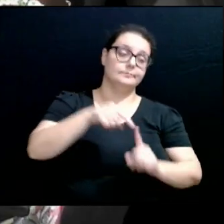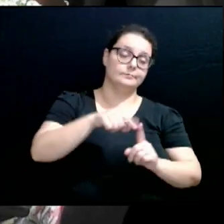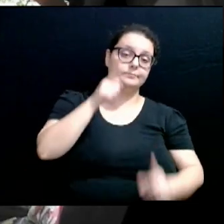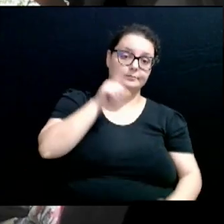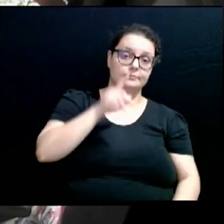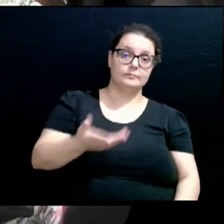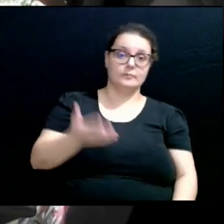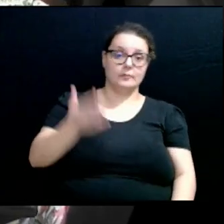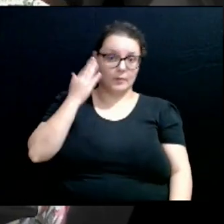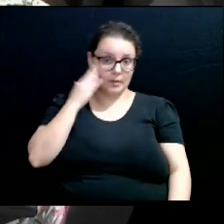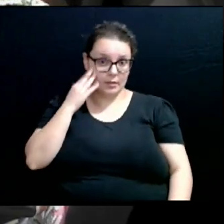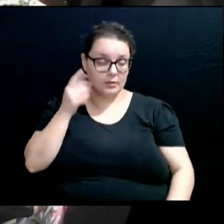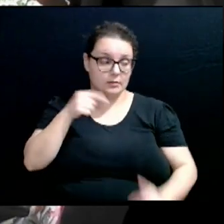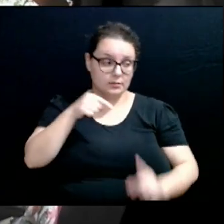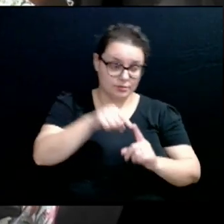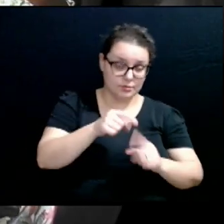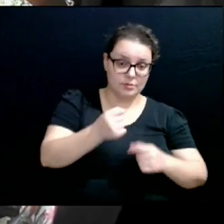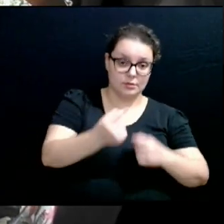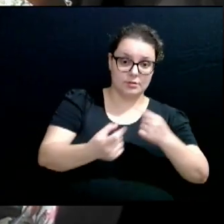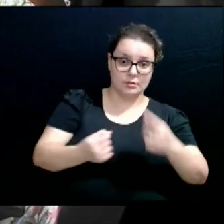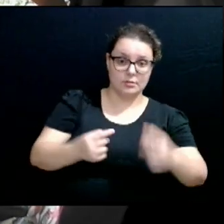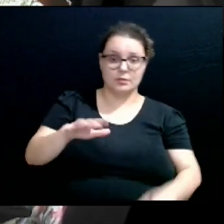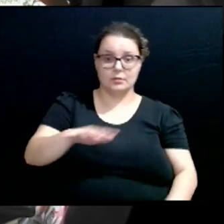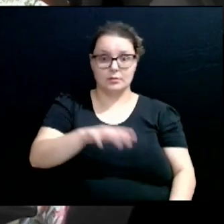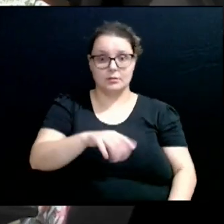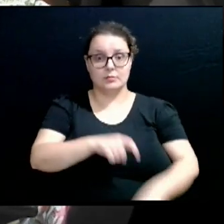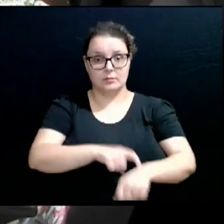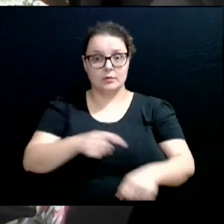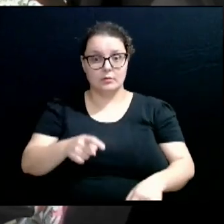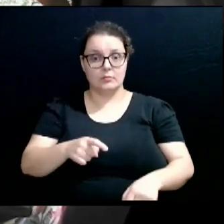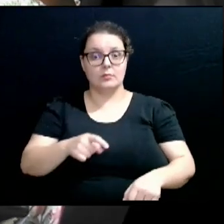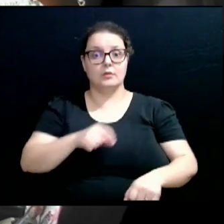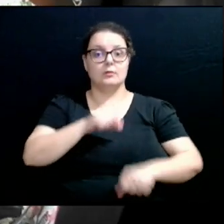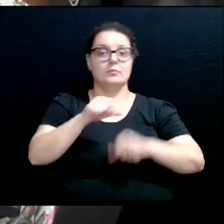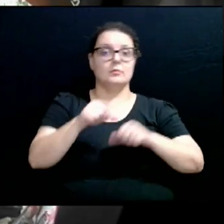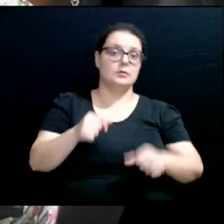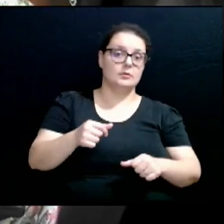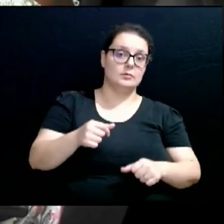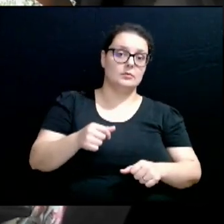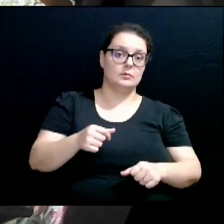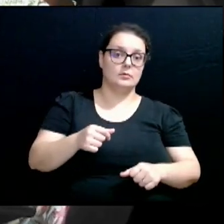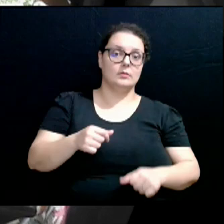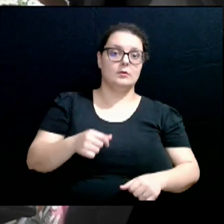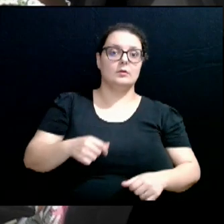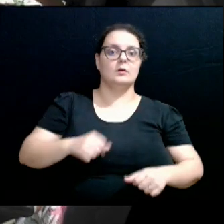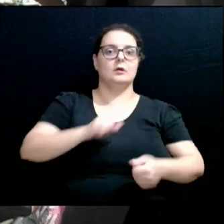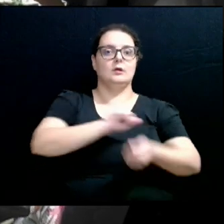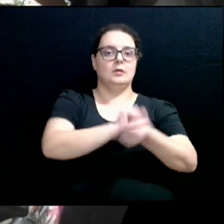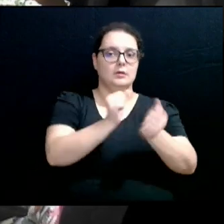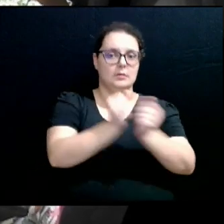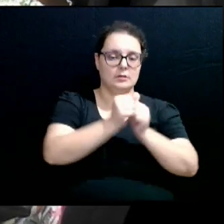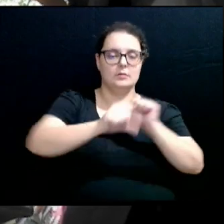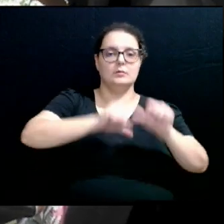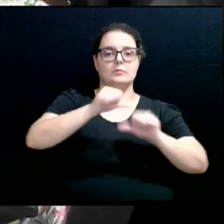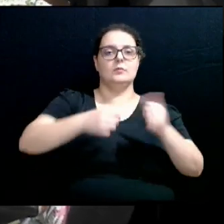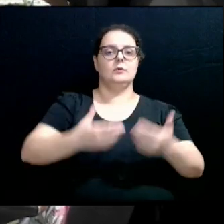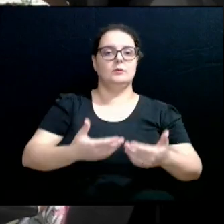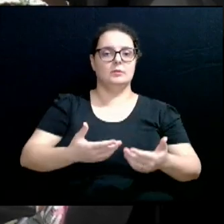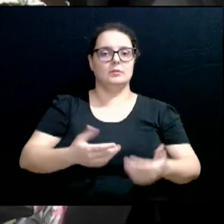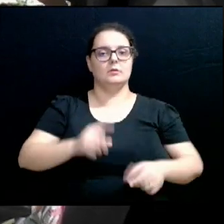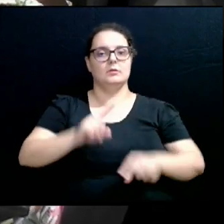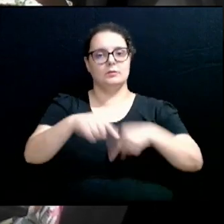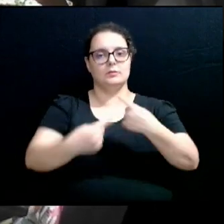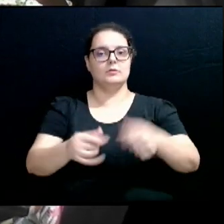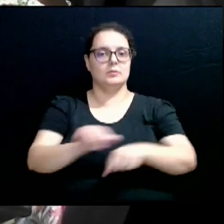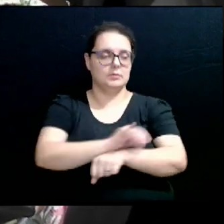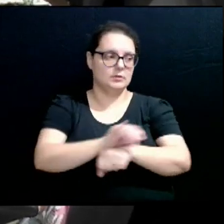atingiu determinada situação ou reverteu determinada situação, ele se reinventa, exatamente, né, e busca outras estratégias.